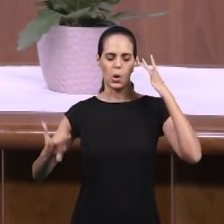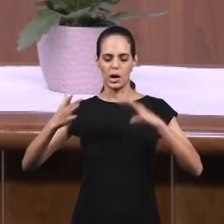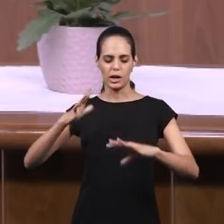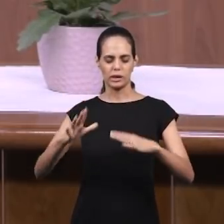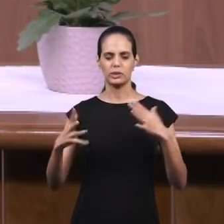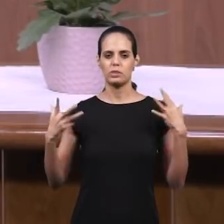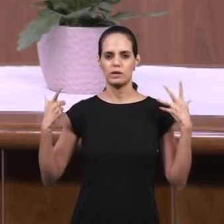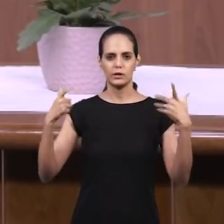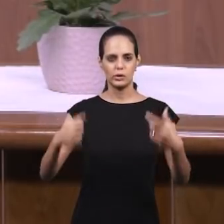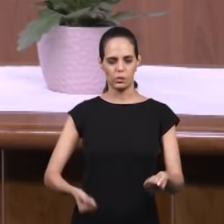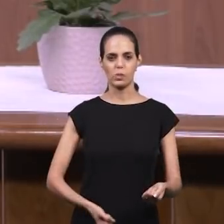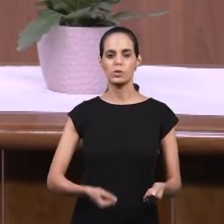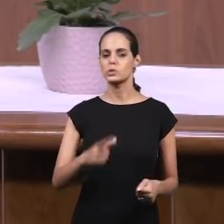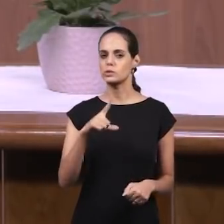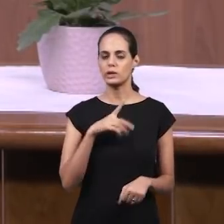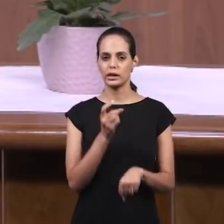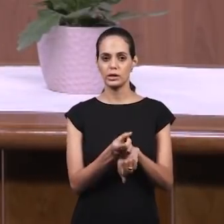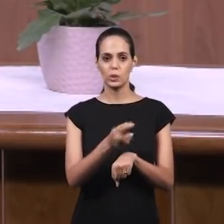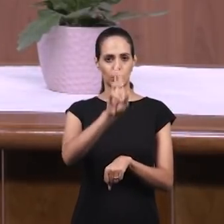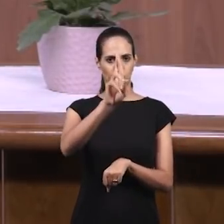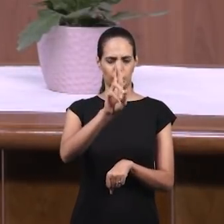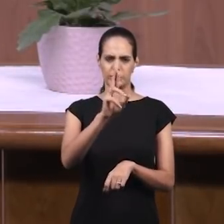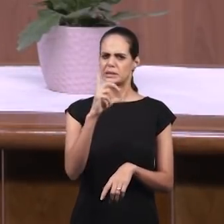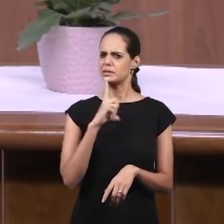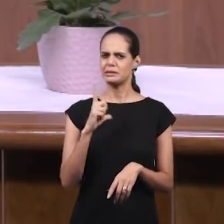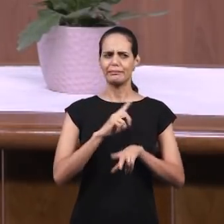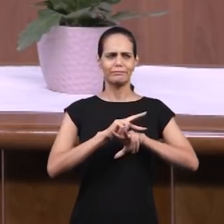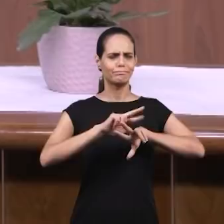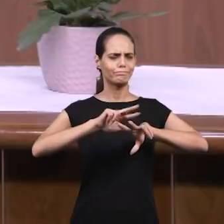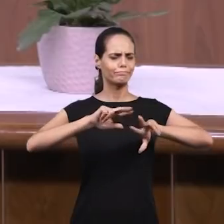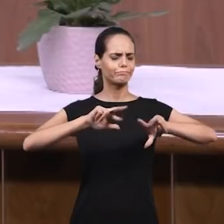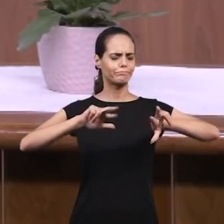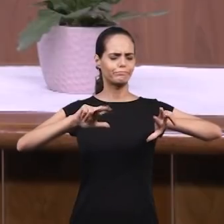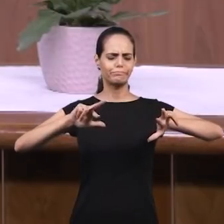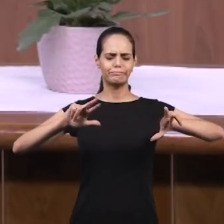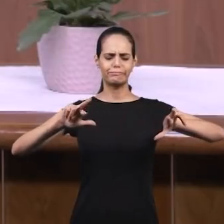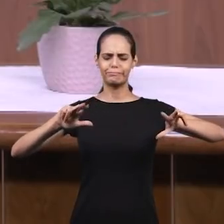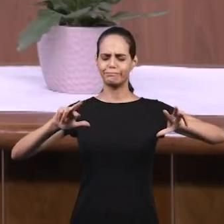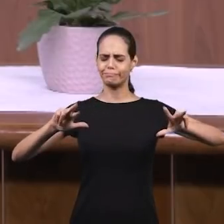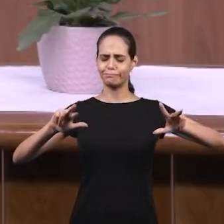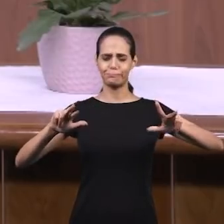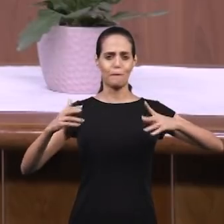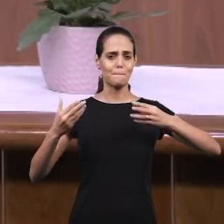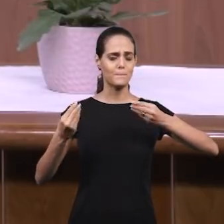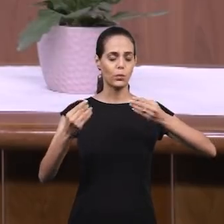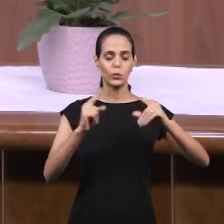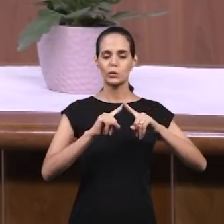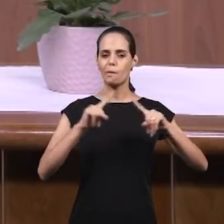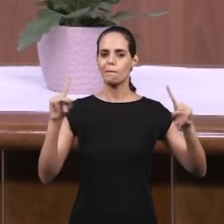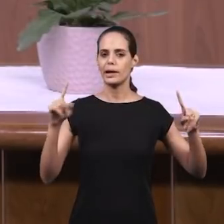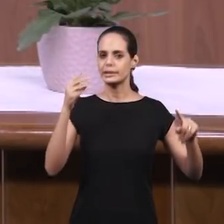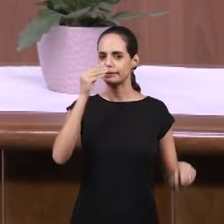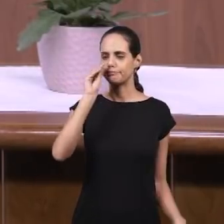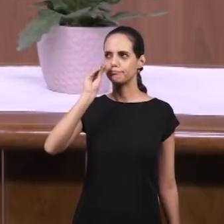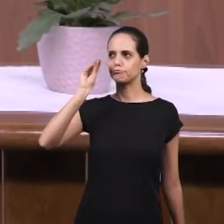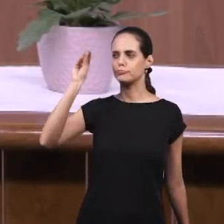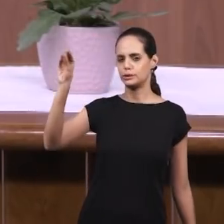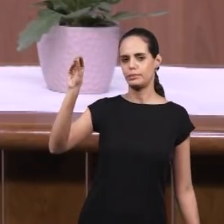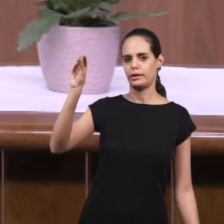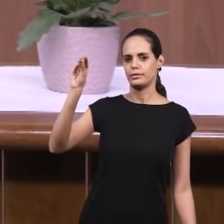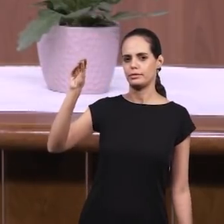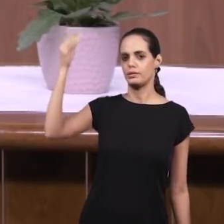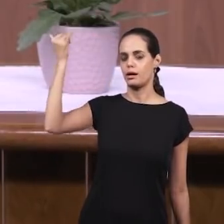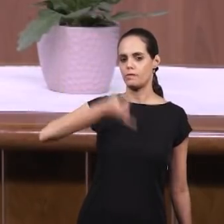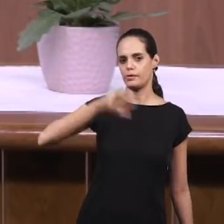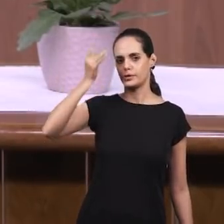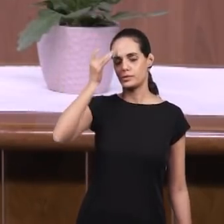tem doutores. Então, ela tem muita coisa, mas ela tem desprezado a